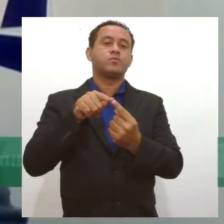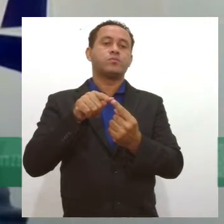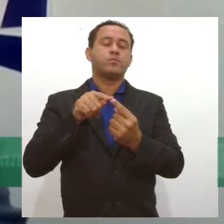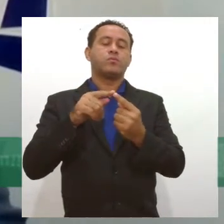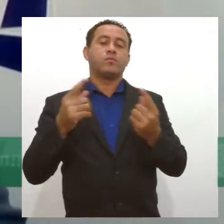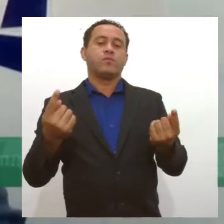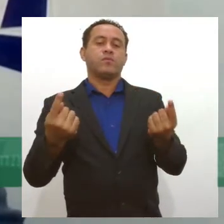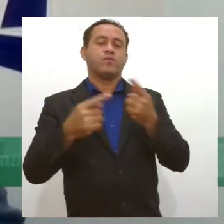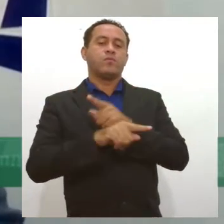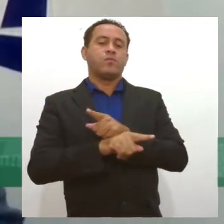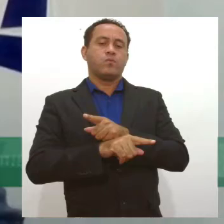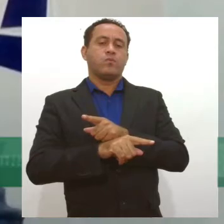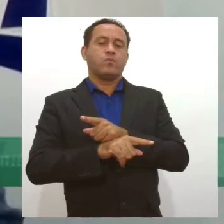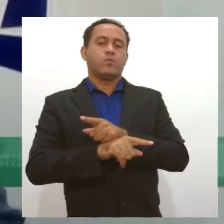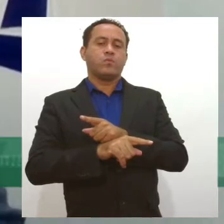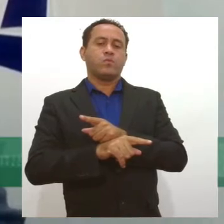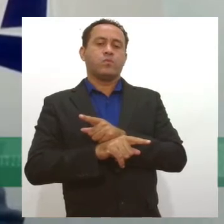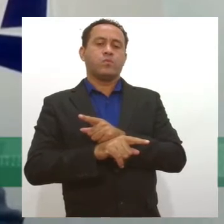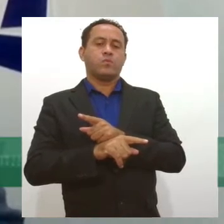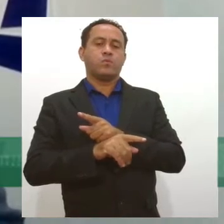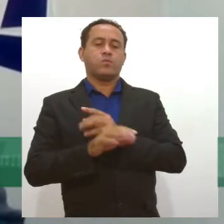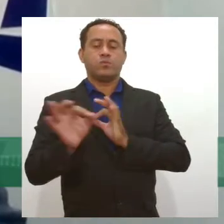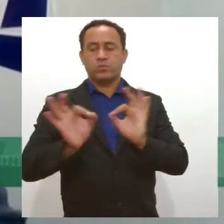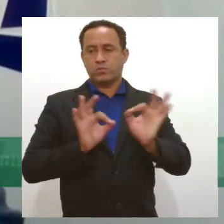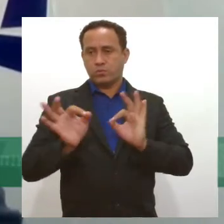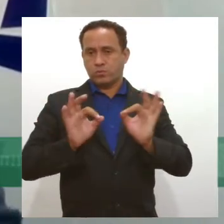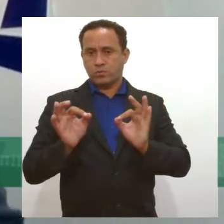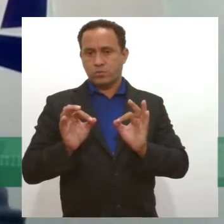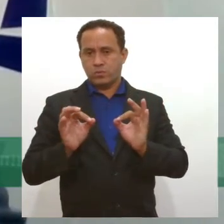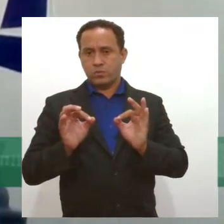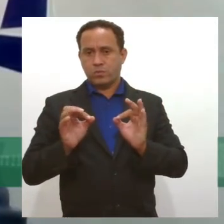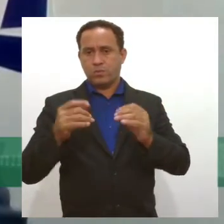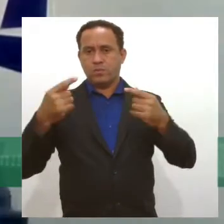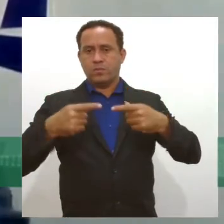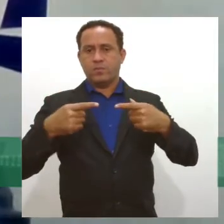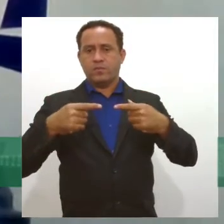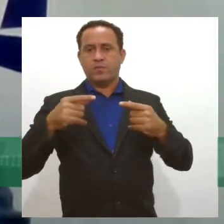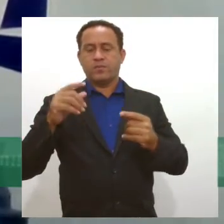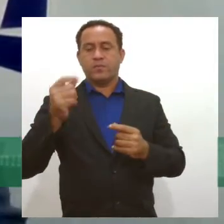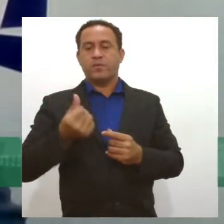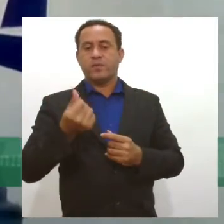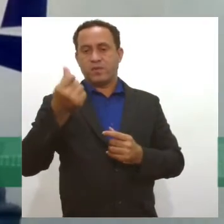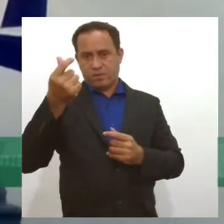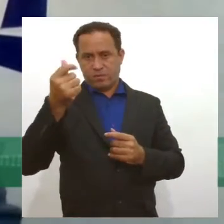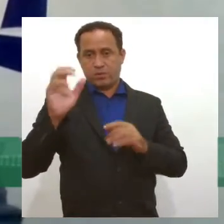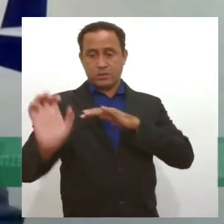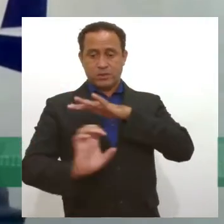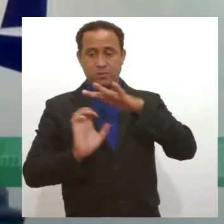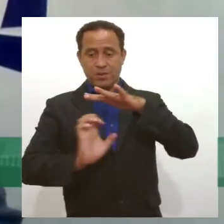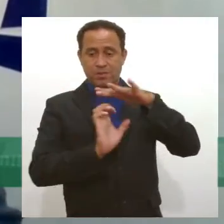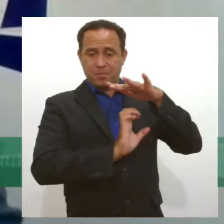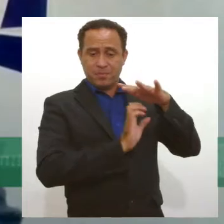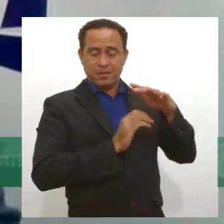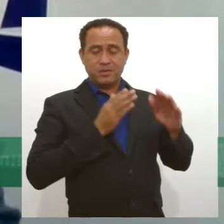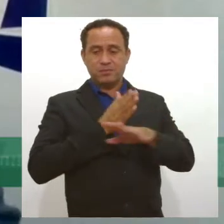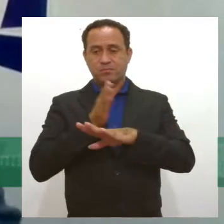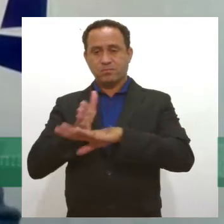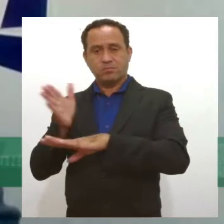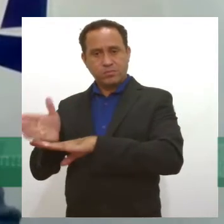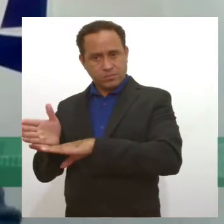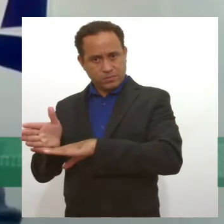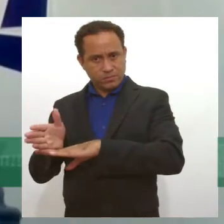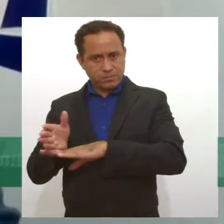desburocratizar o acesso à Bolsa de Valores. Né? Existe uma casta de empresas que acessam esse tipo